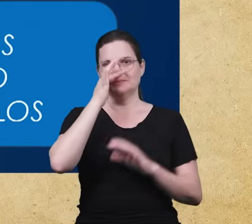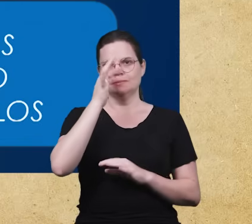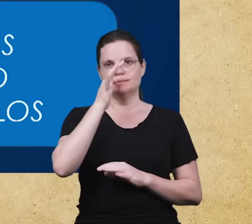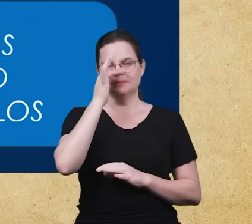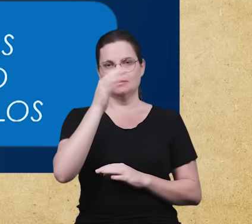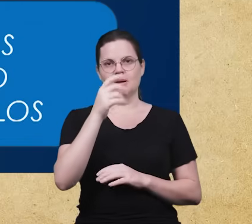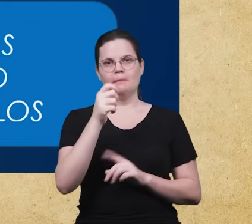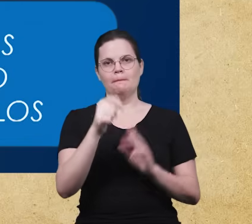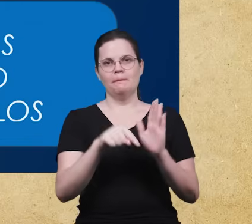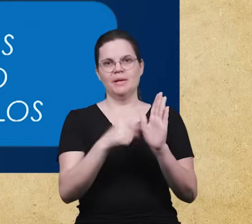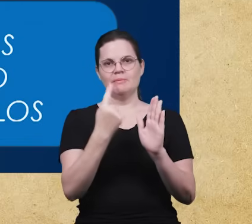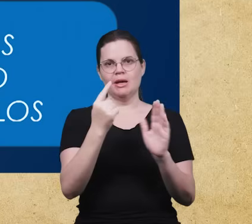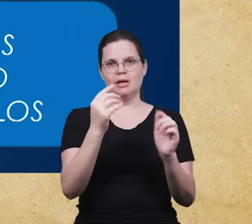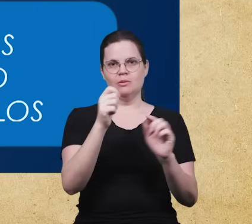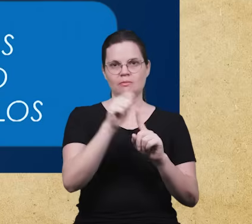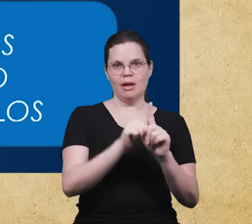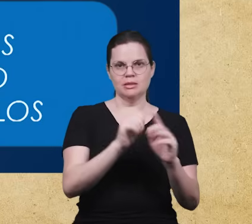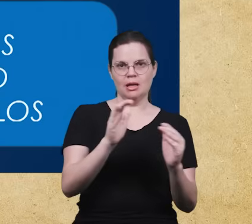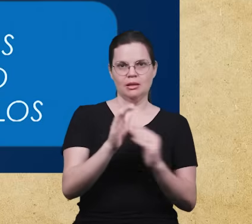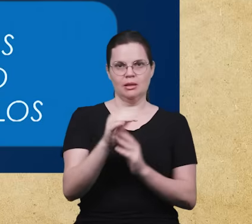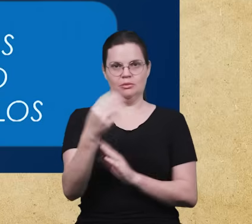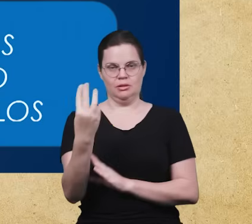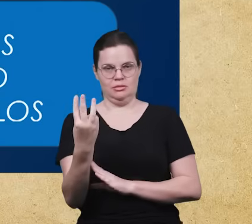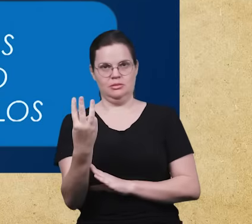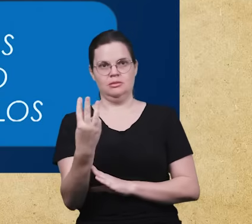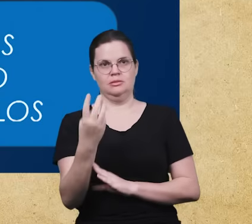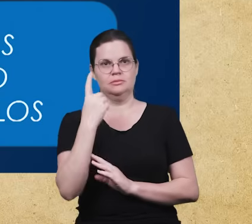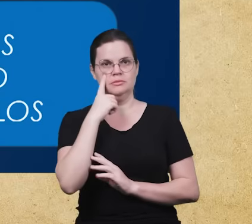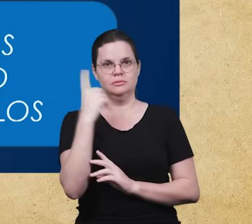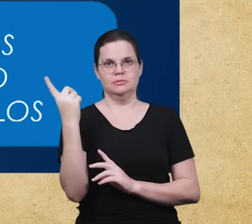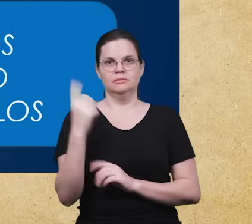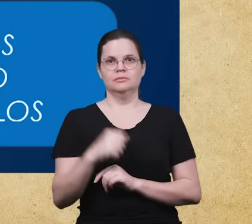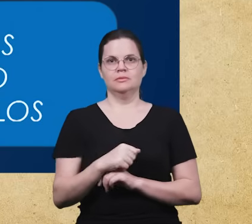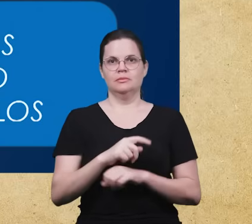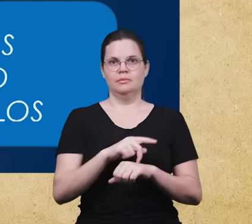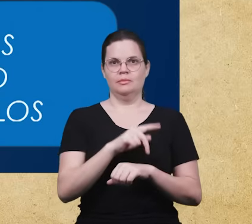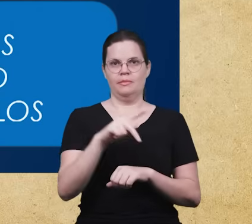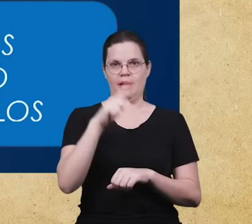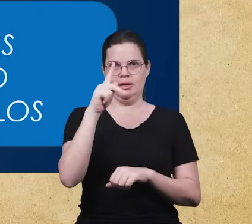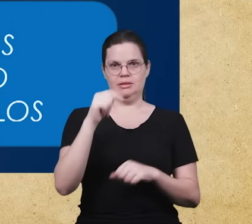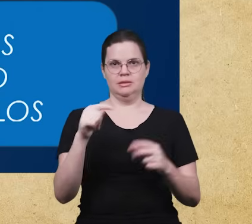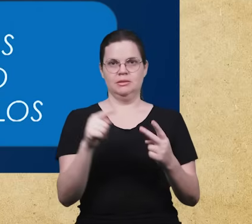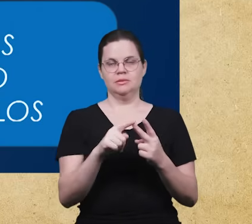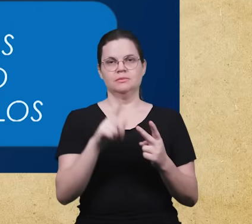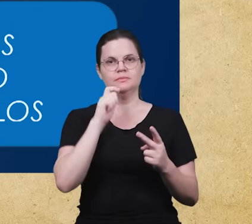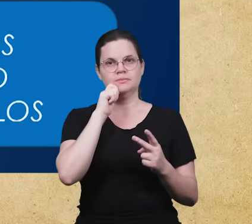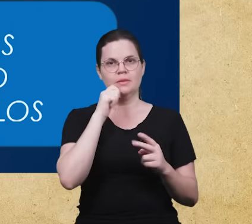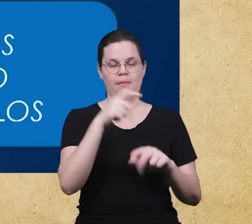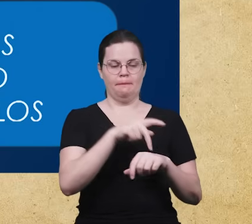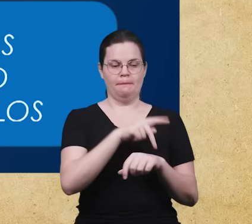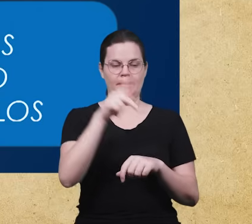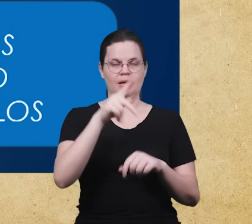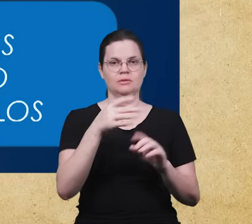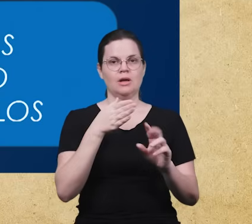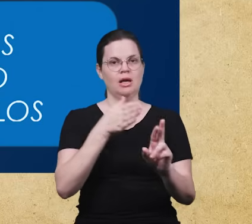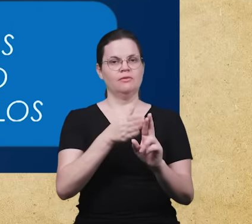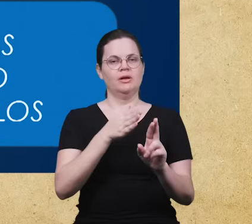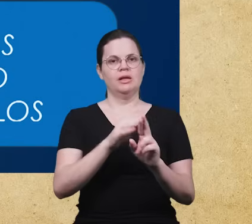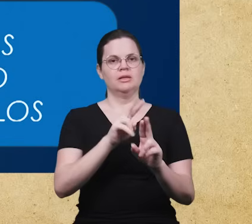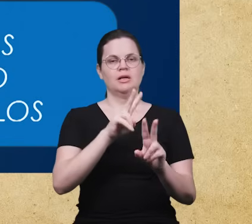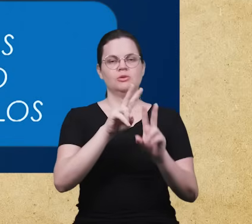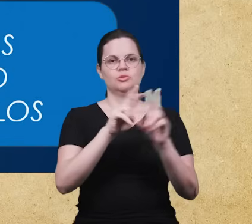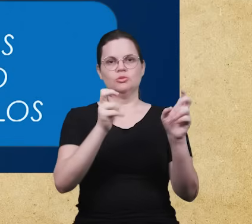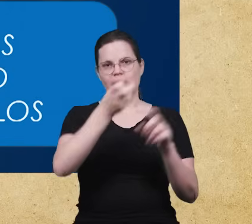mês. Então, ali estava a primeira festa, foi a festa da Páscoa, aquela referenciada na saída do povo do Egito,